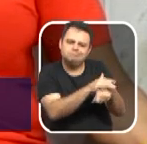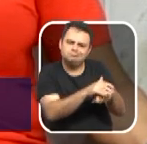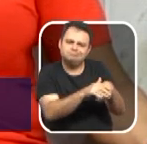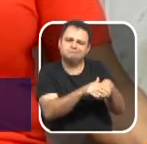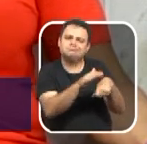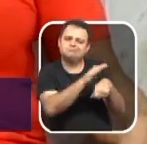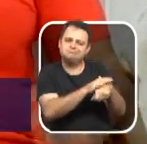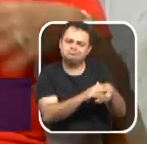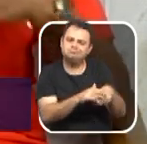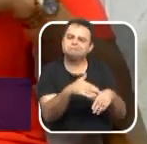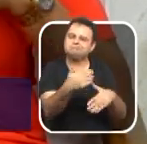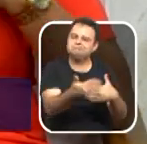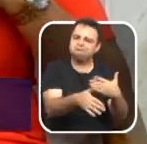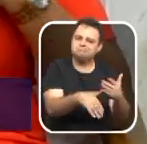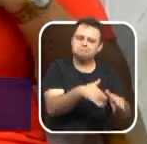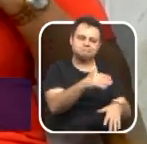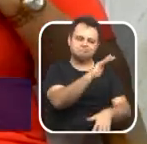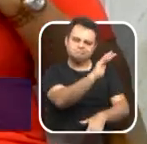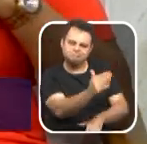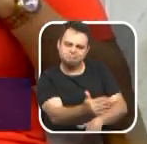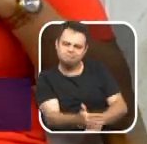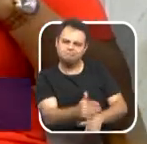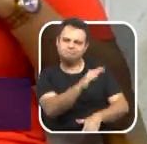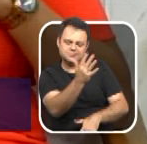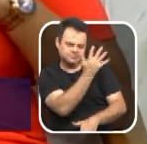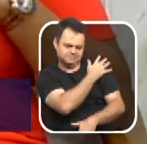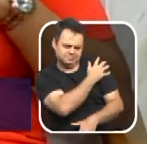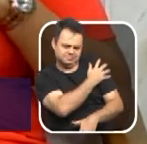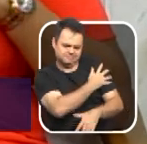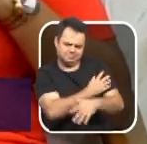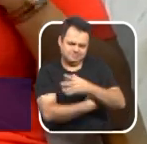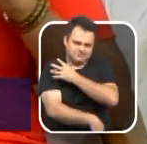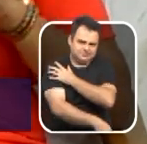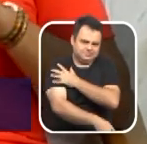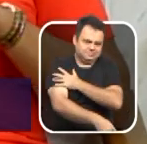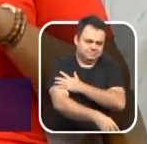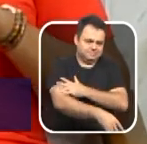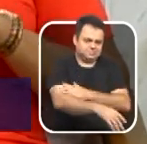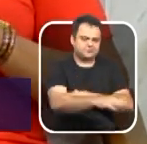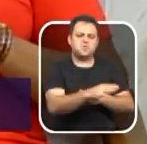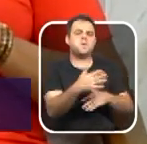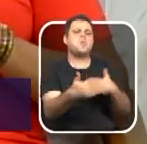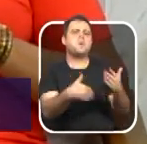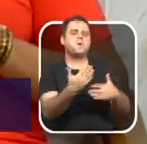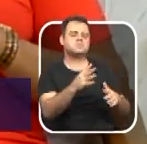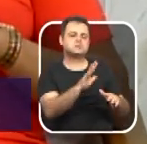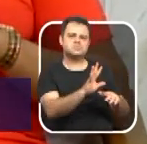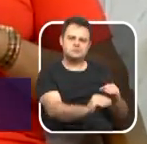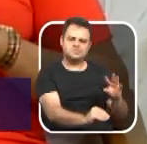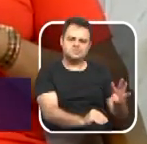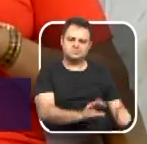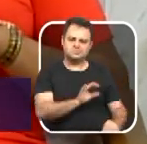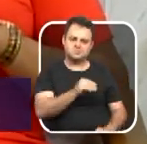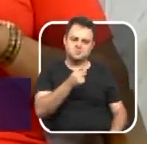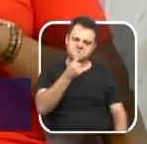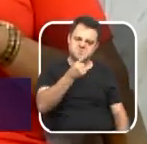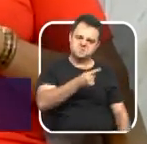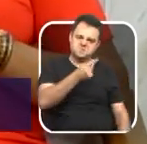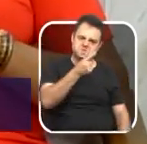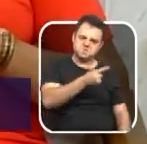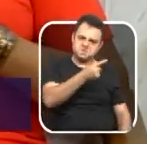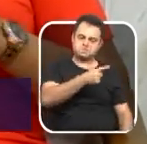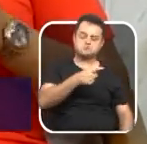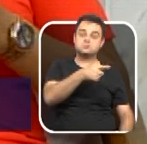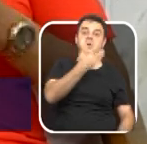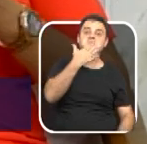quando a criança começa a se sentir constrangida dos toques, ela já sabe que não está legal ali. Então, a gente tem que estar